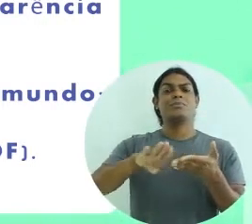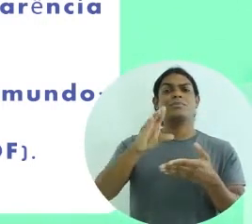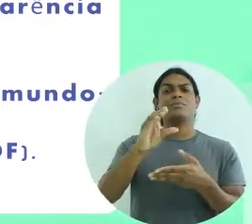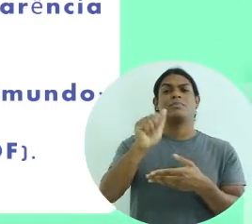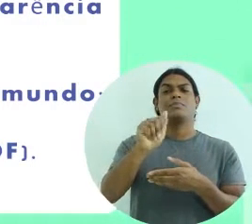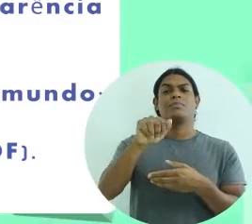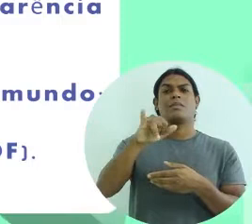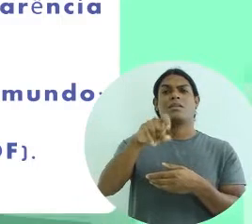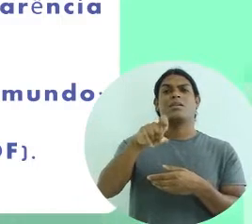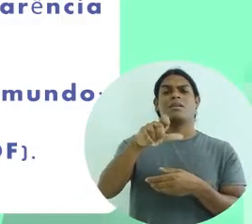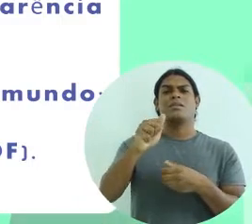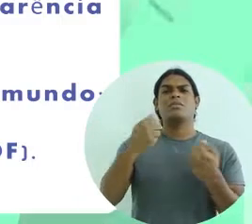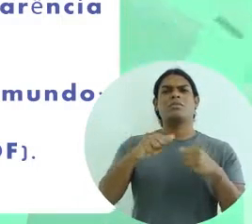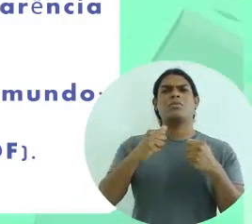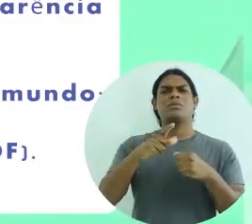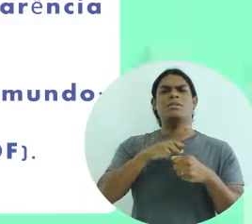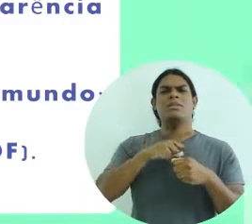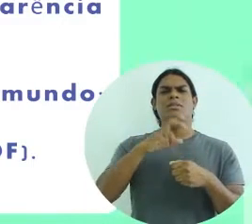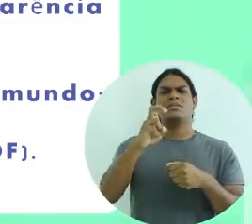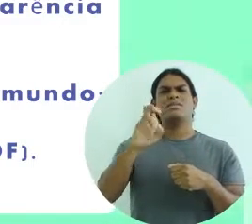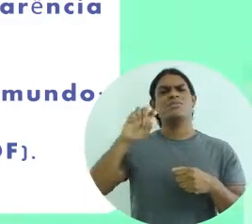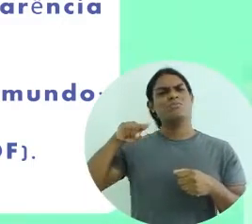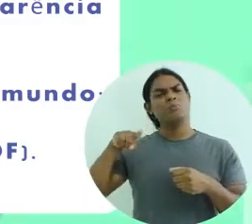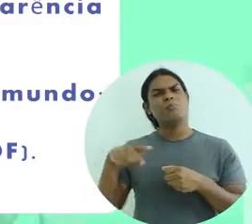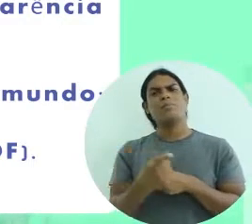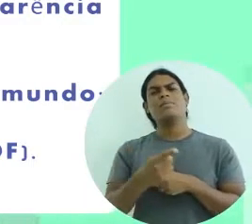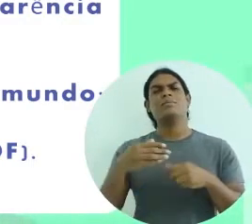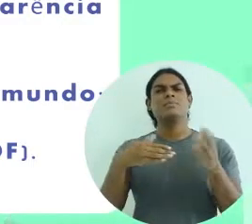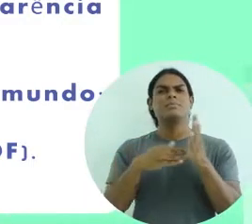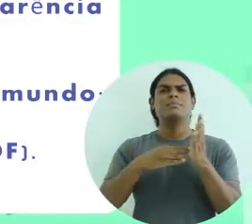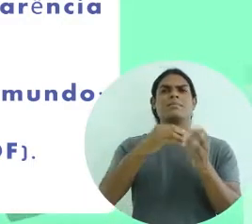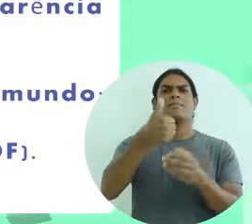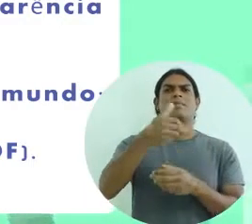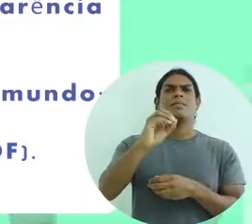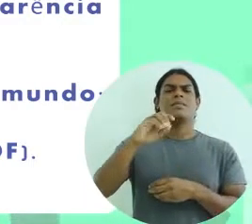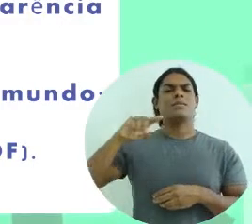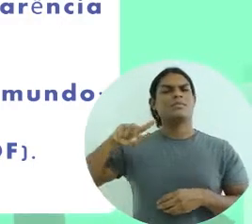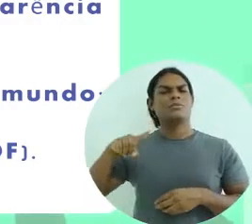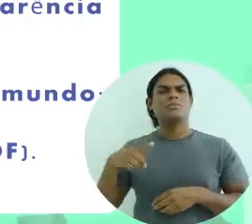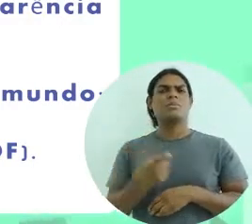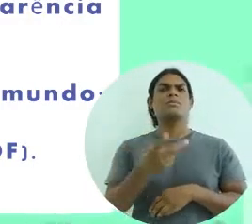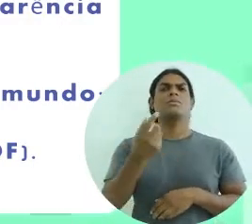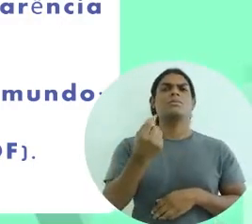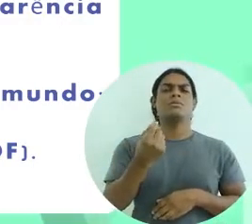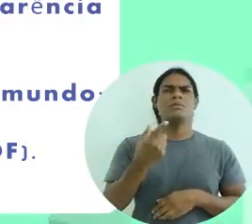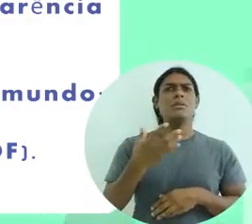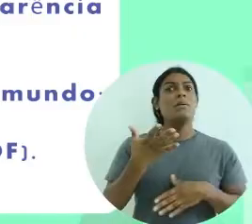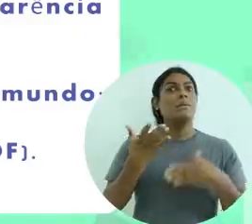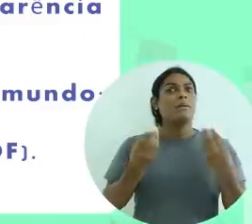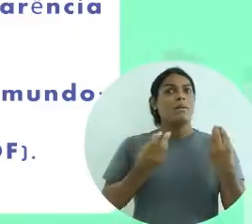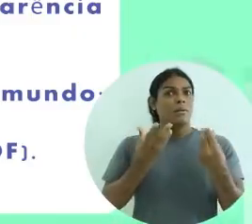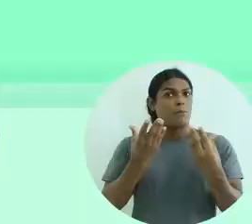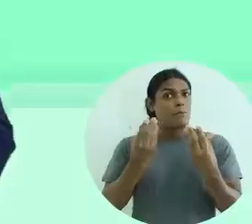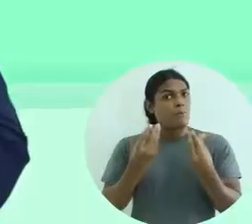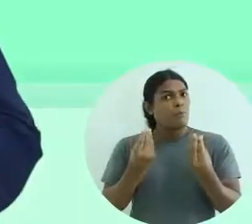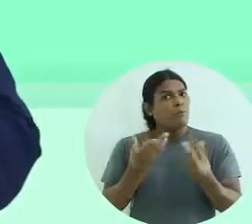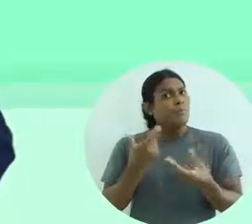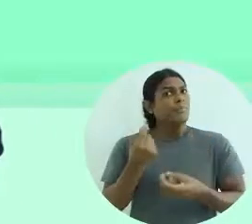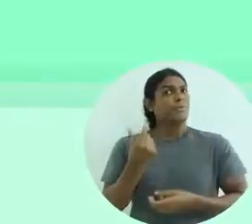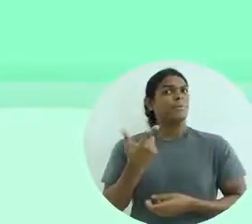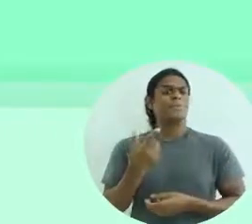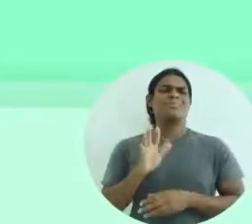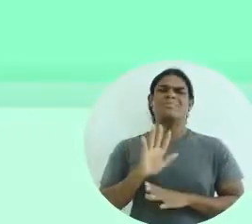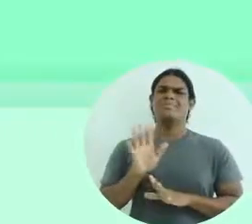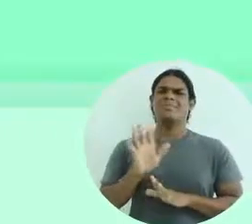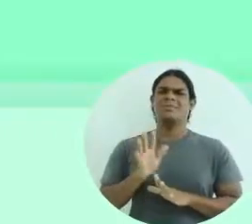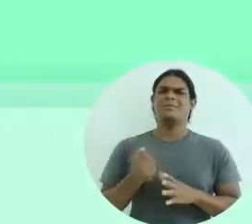variar de 5 milhões de reais ou até 10 milhões de reais. Ah, professora, é muito dinheiro, mas nem tanto assim. Como você